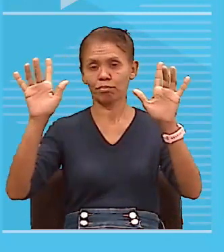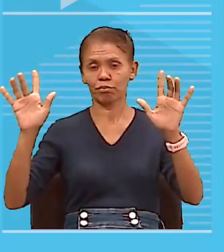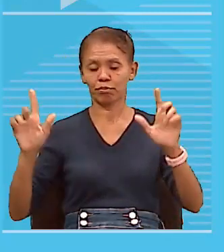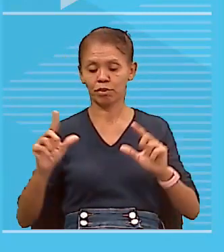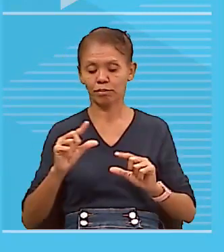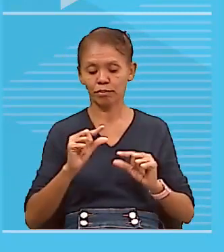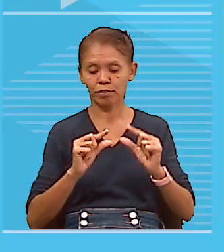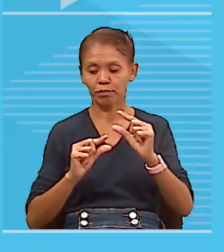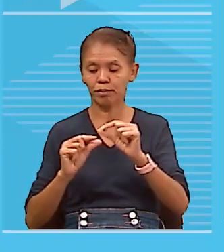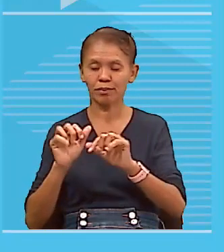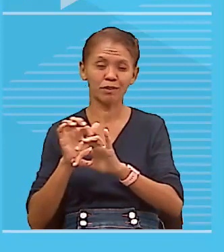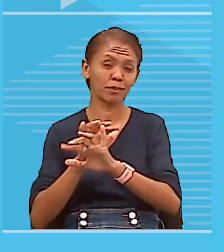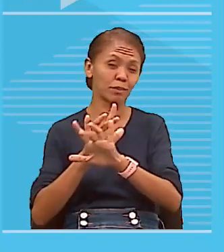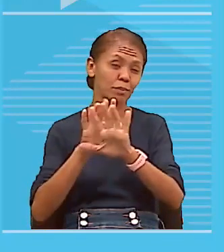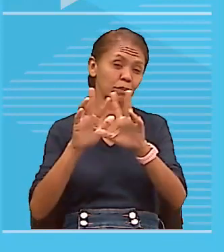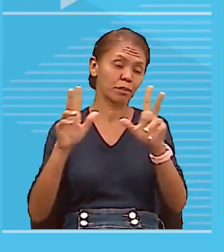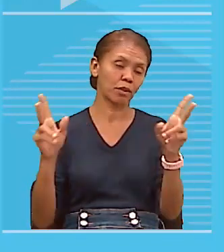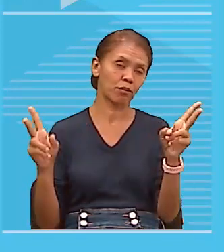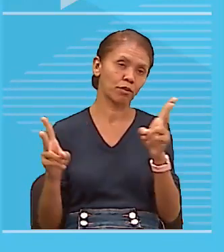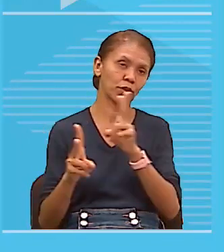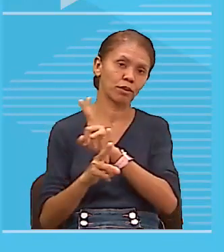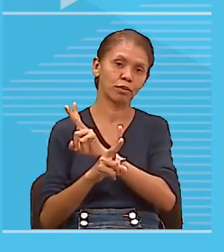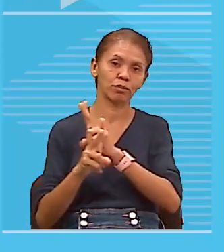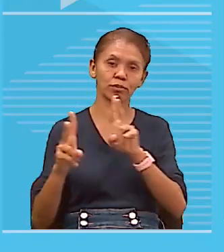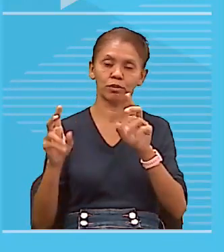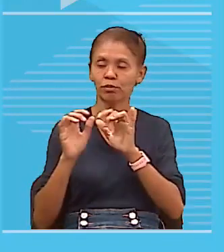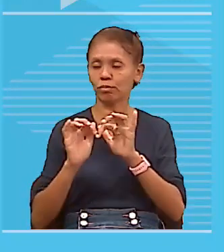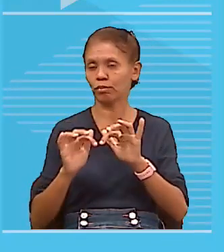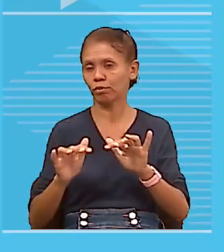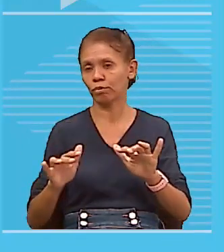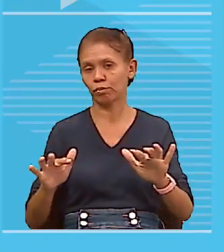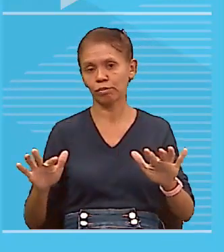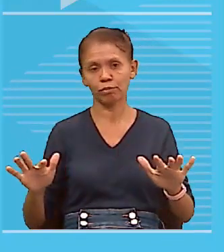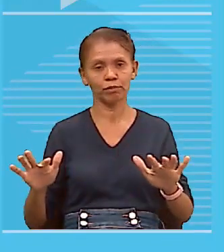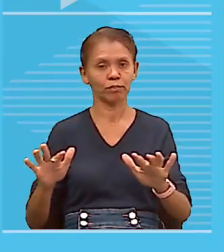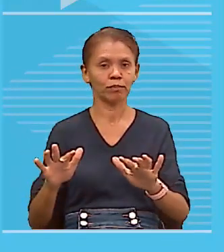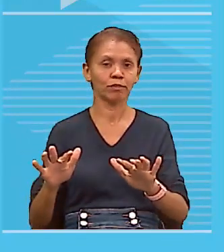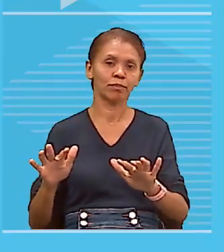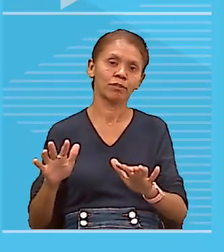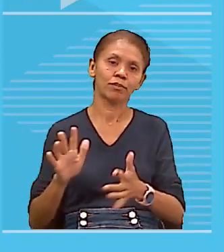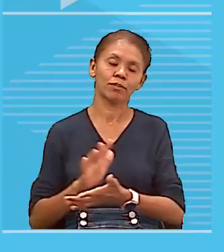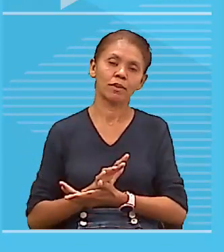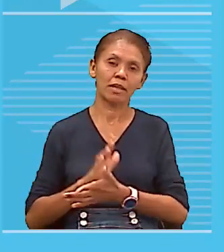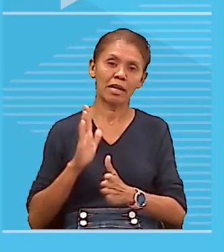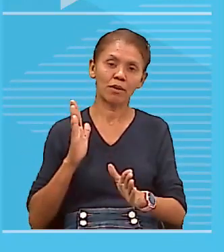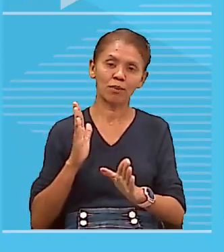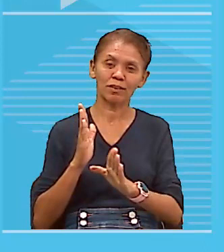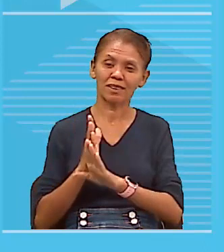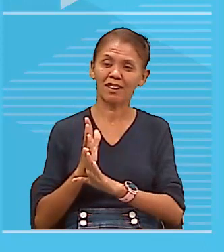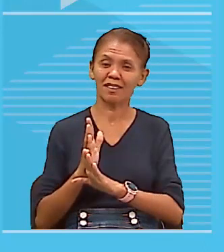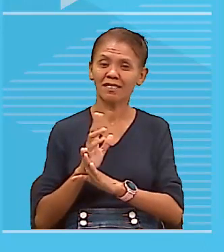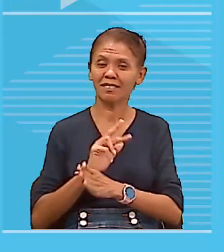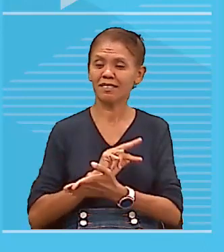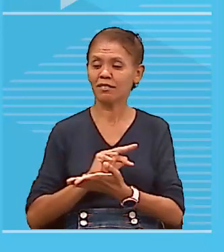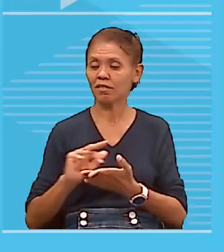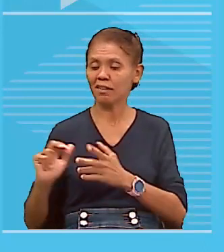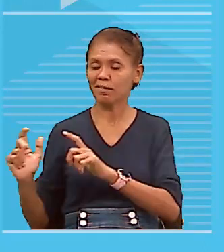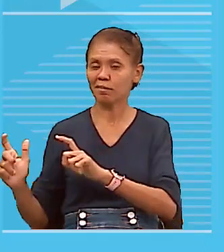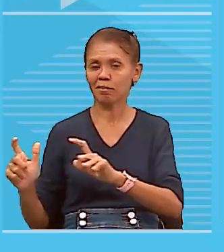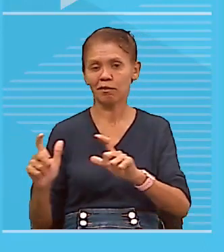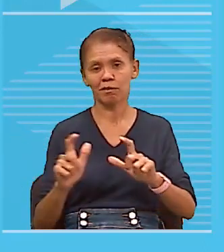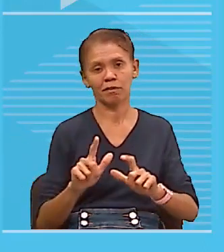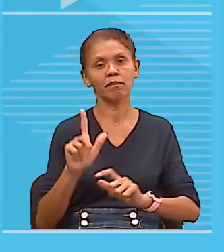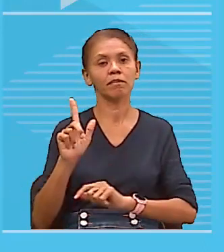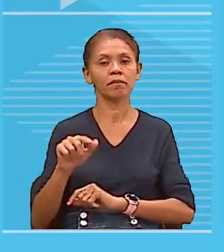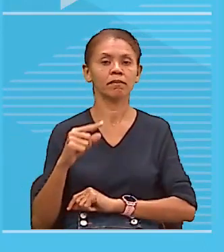partículas, elas viajam, né? E acabam chegando nos mais diferentes espaços desse campo. Não ficam só ali. Então, é